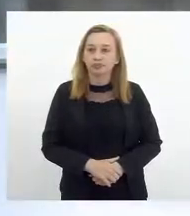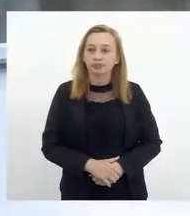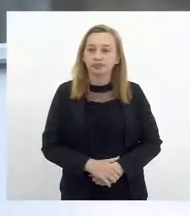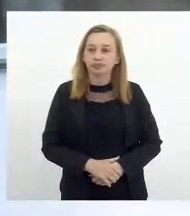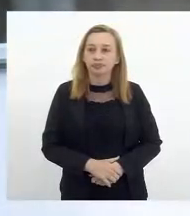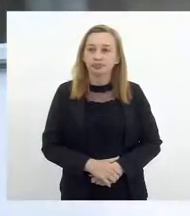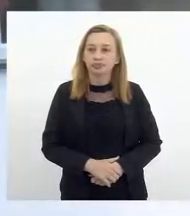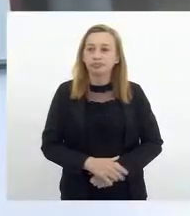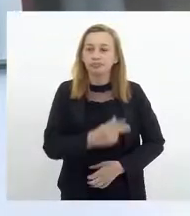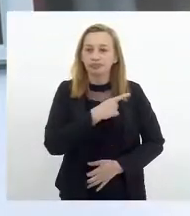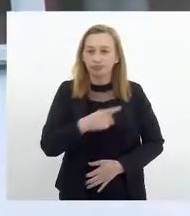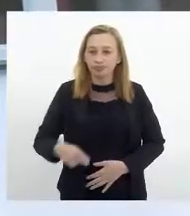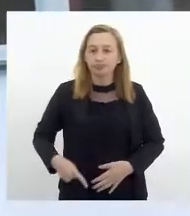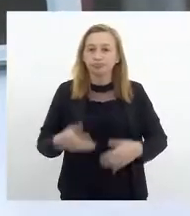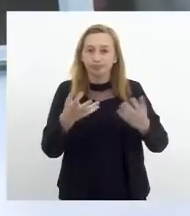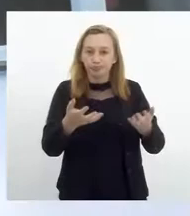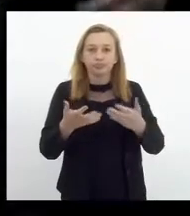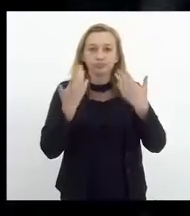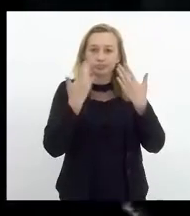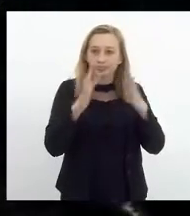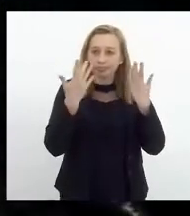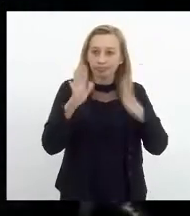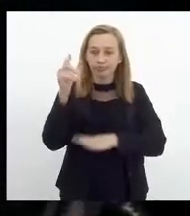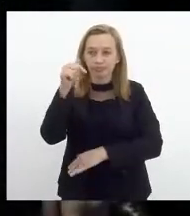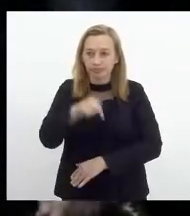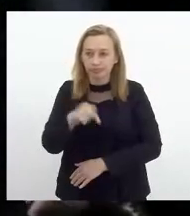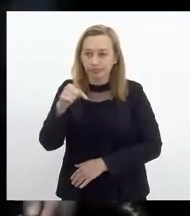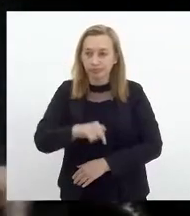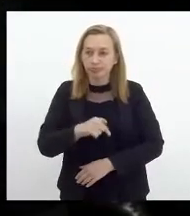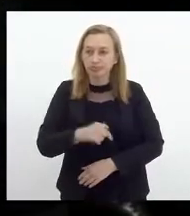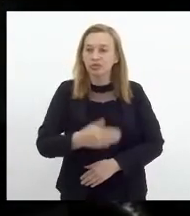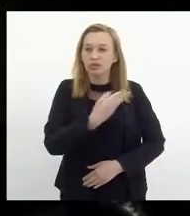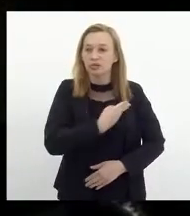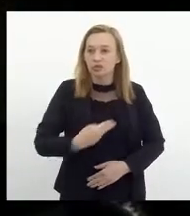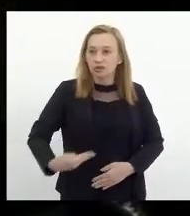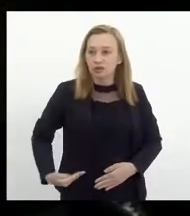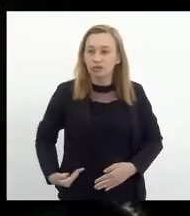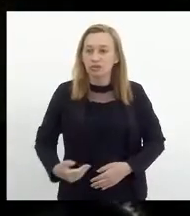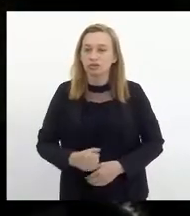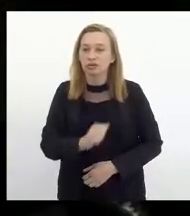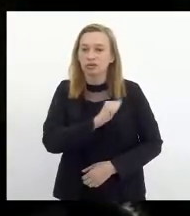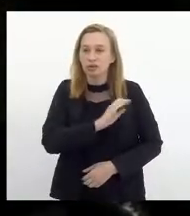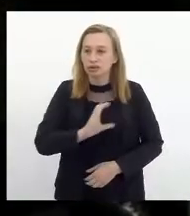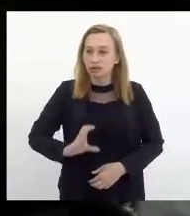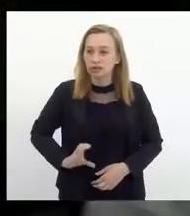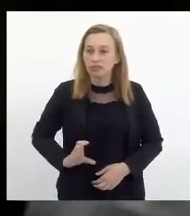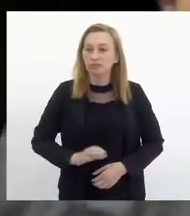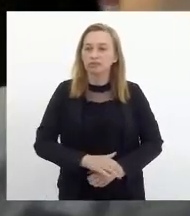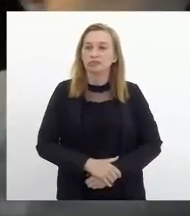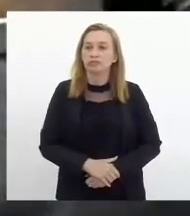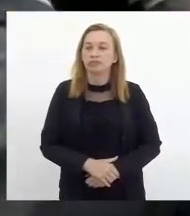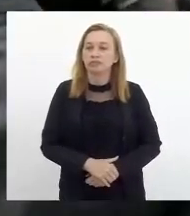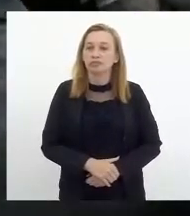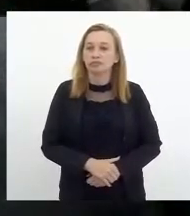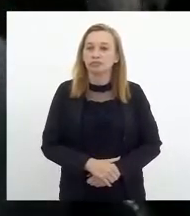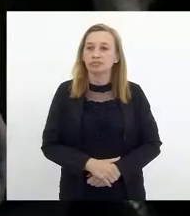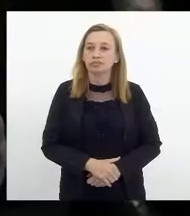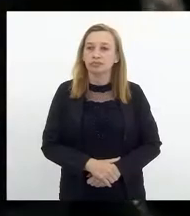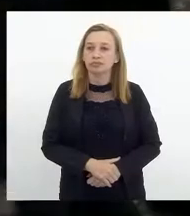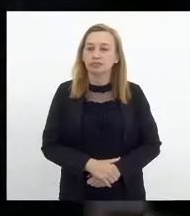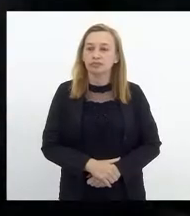Presidente, queria parabenizar aqui o governador, né, André Siciliano.